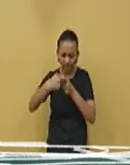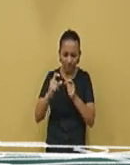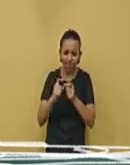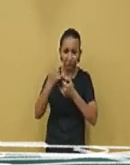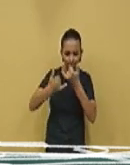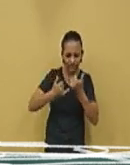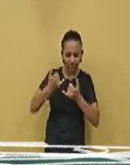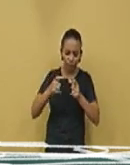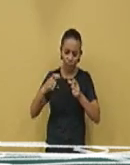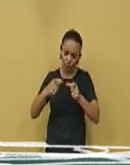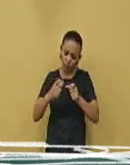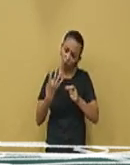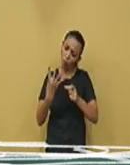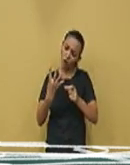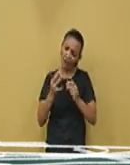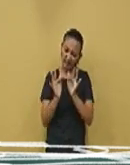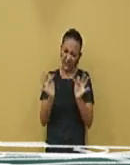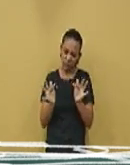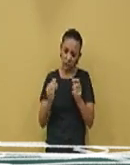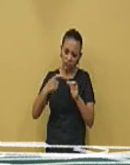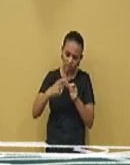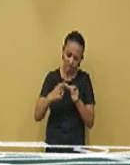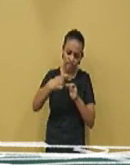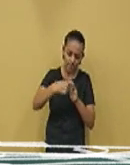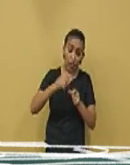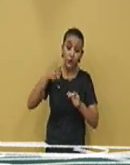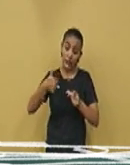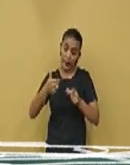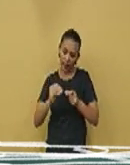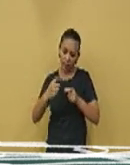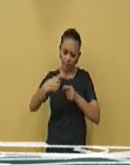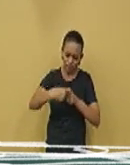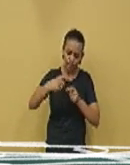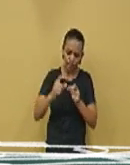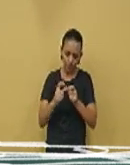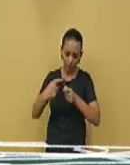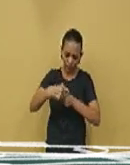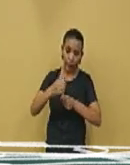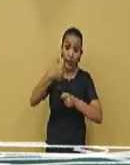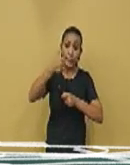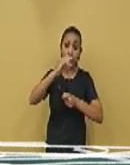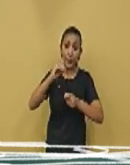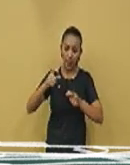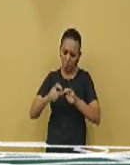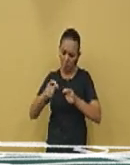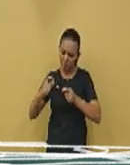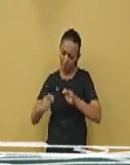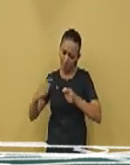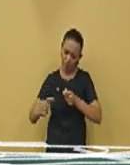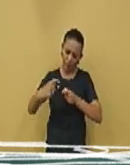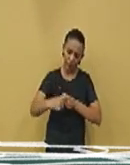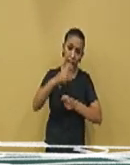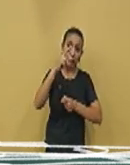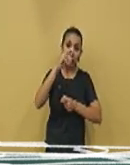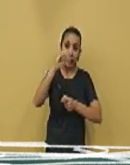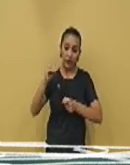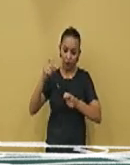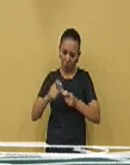com quebra-cabeça de 4 peças, 10 peças, 100 peças, 500